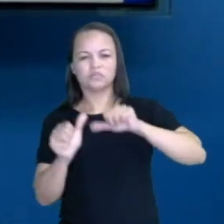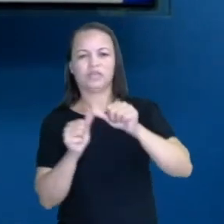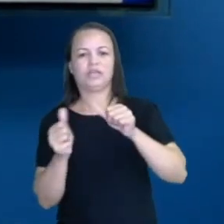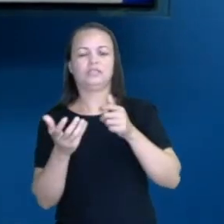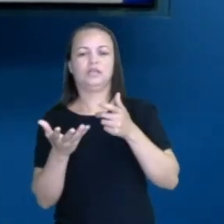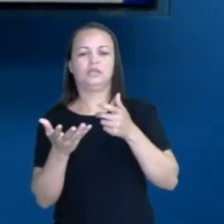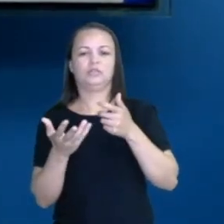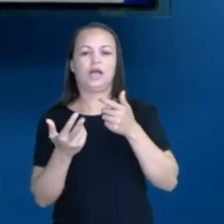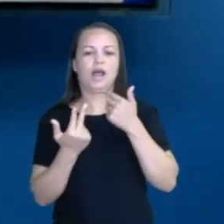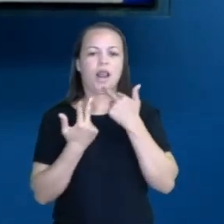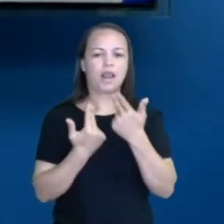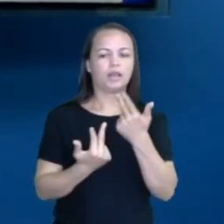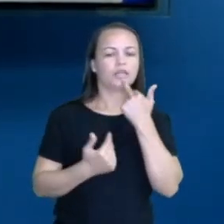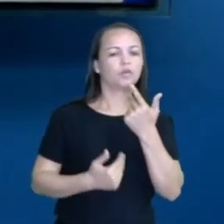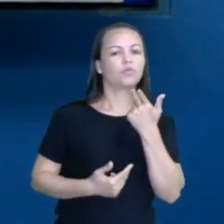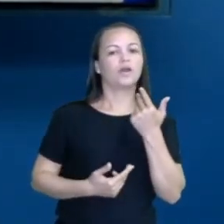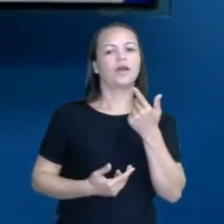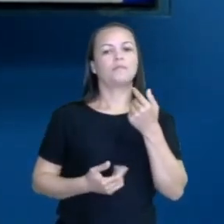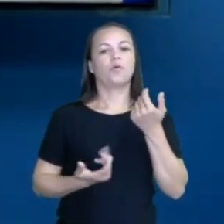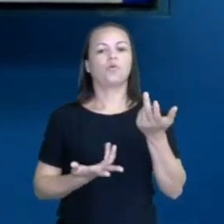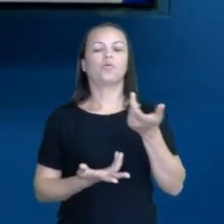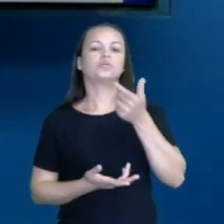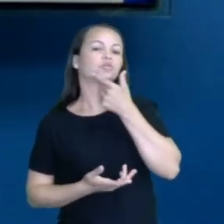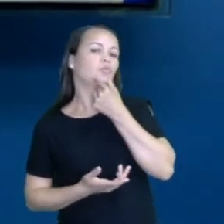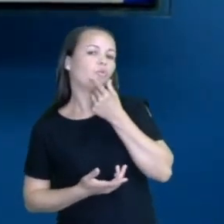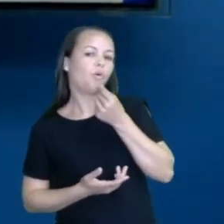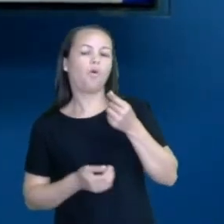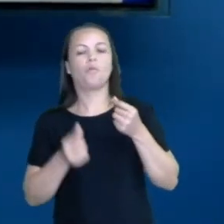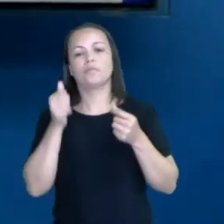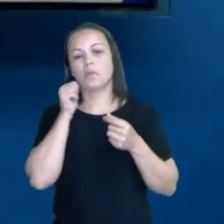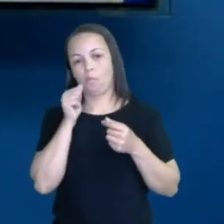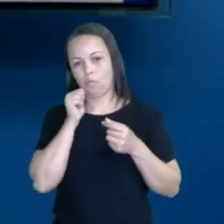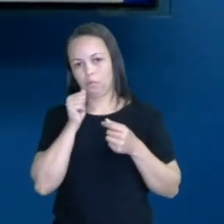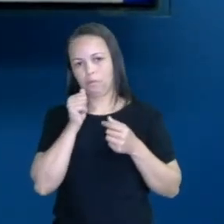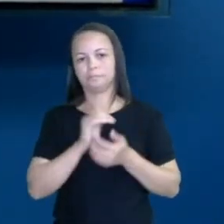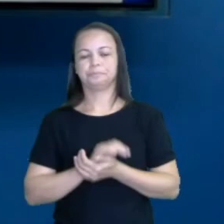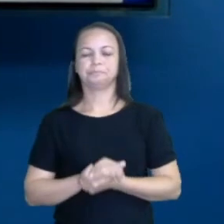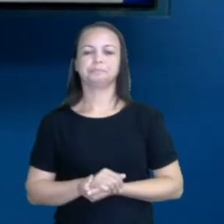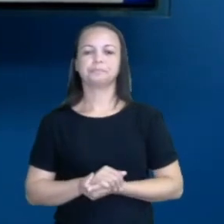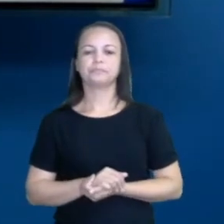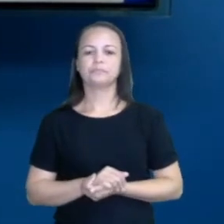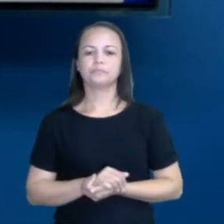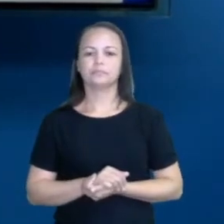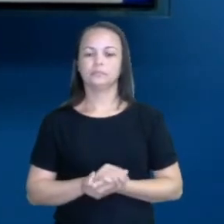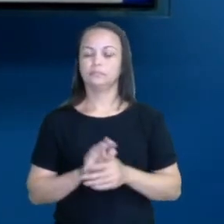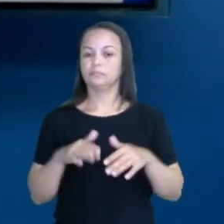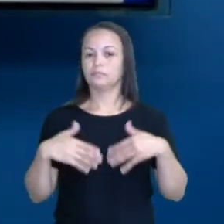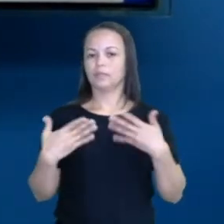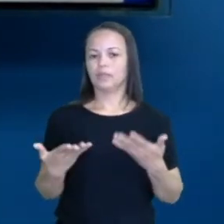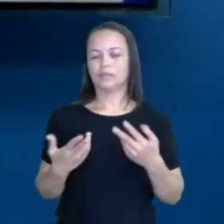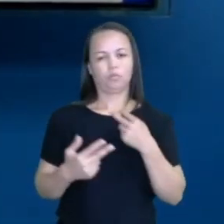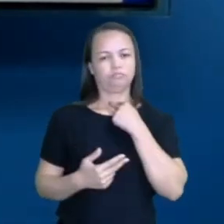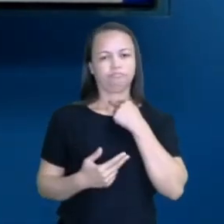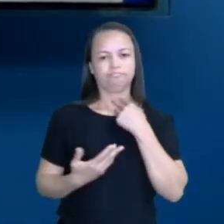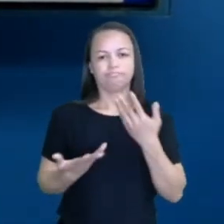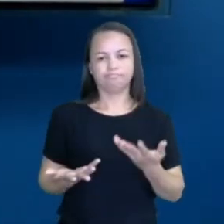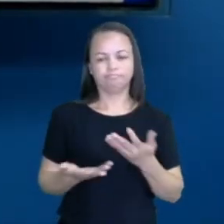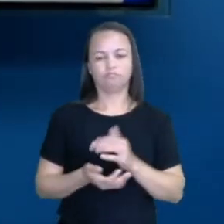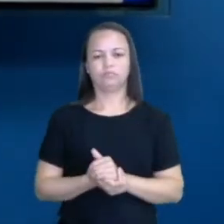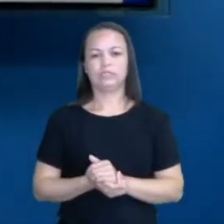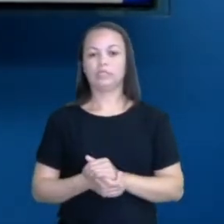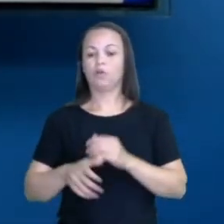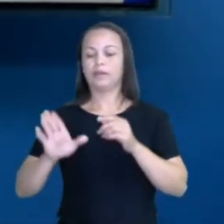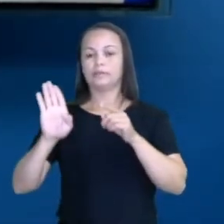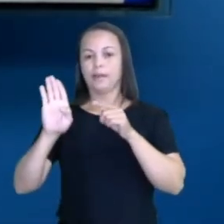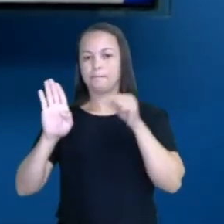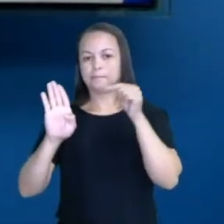de utilizar a língua por conta do sexo, ou masculino ou feminino. Então, não pode ser. Letra